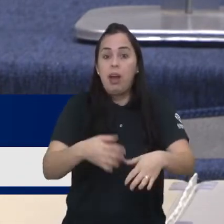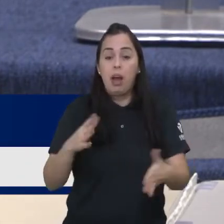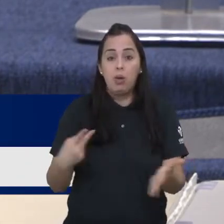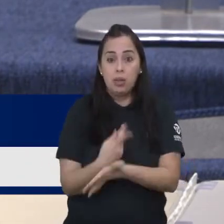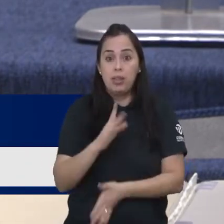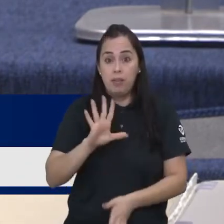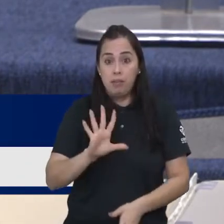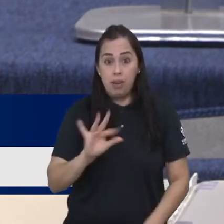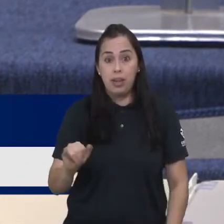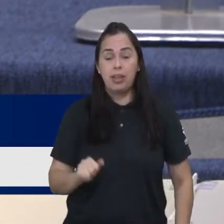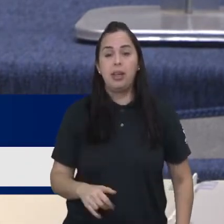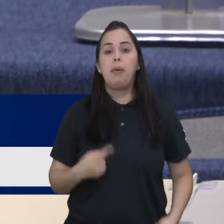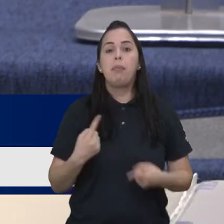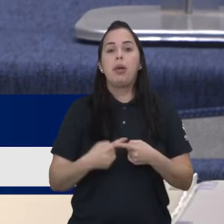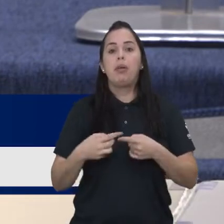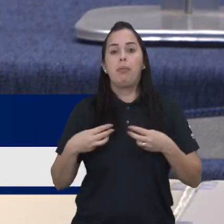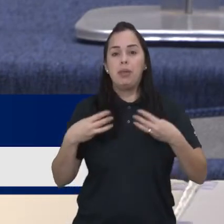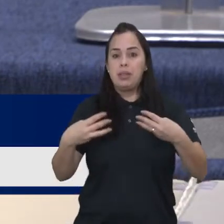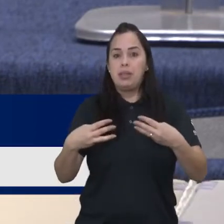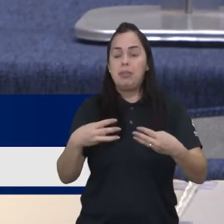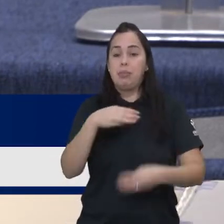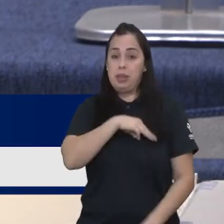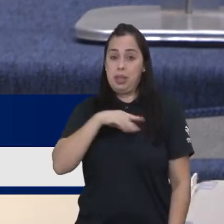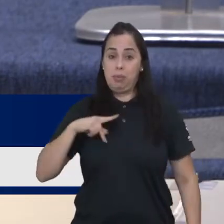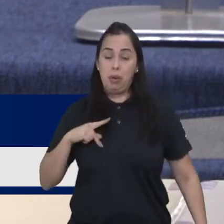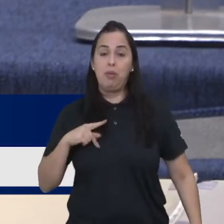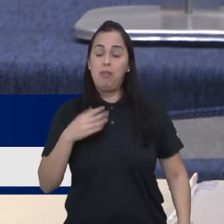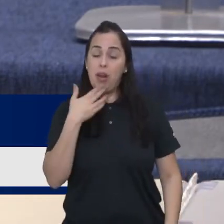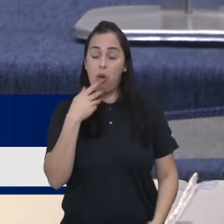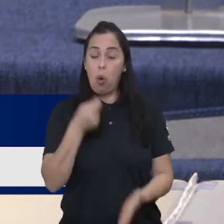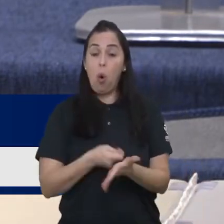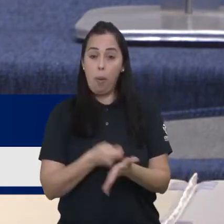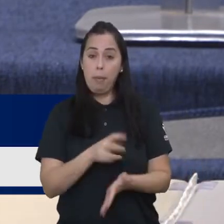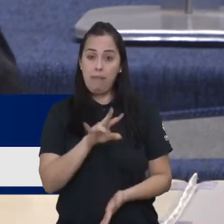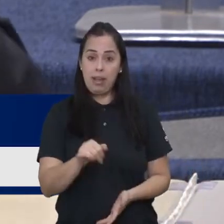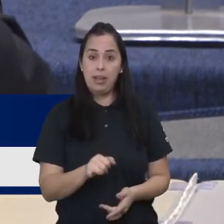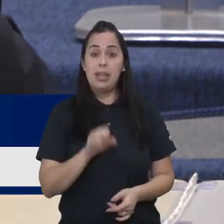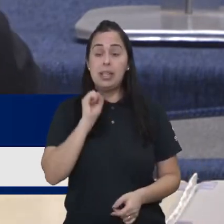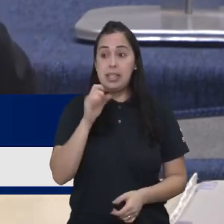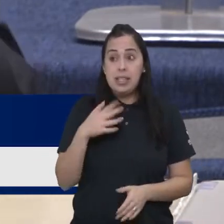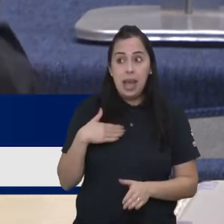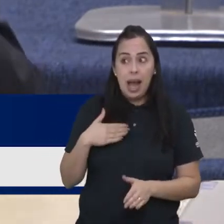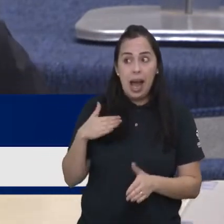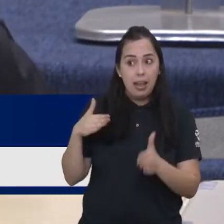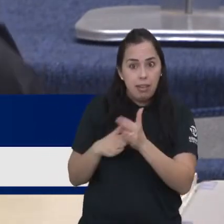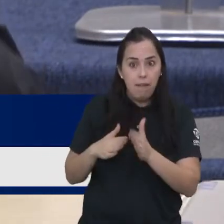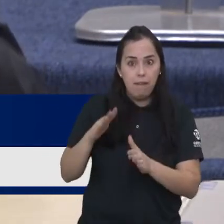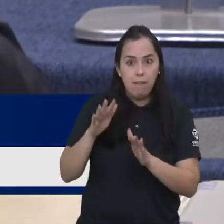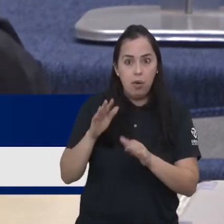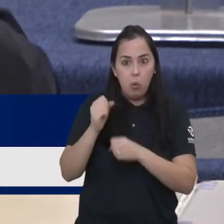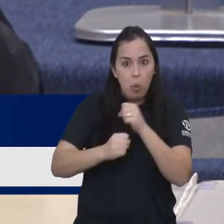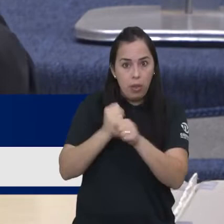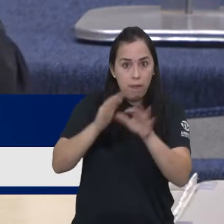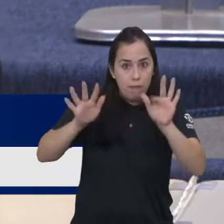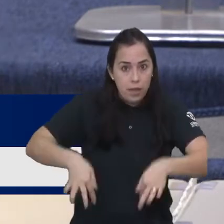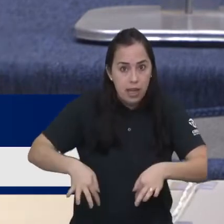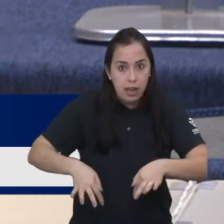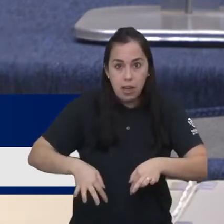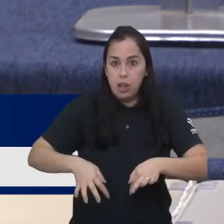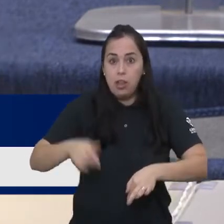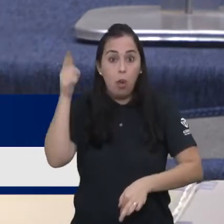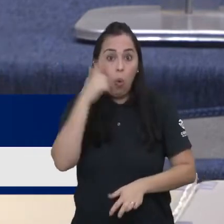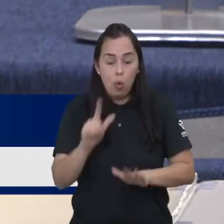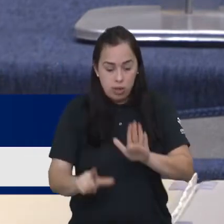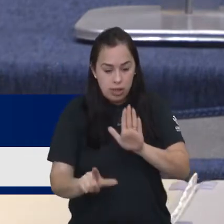Porque o Ministério Público vai cobrar o cumprimento de sentença. Então, se a gente não consegue construir nada até o final do ano ou no ano que vem, o eu falo de